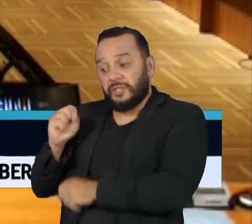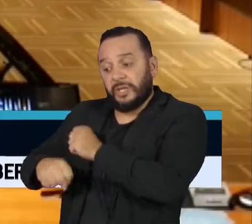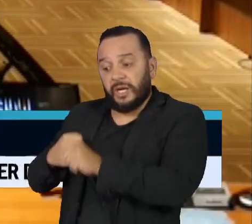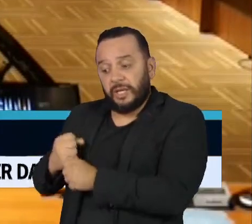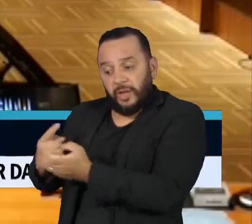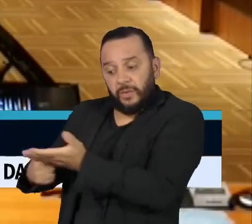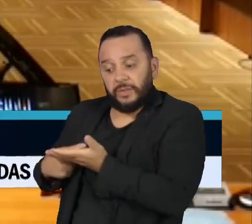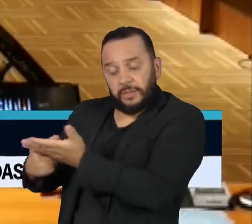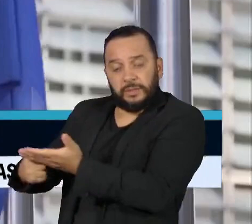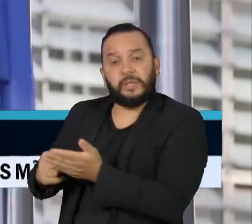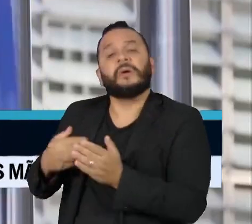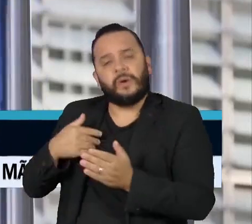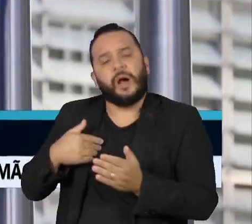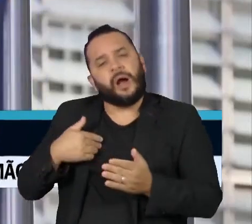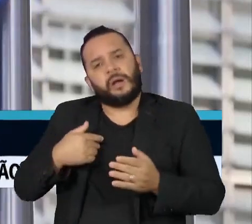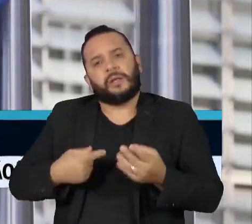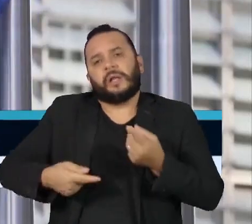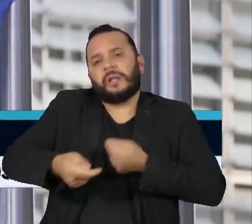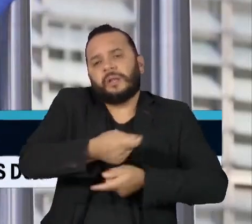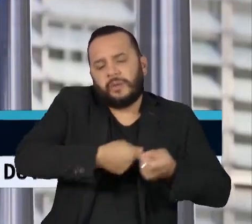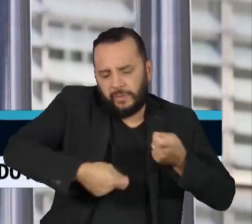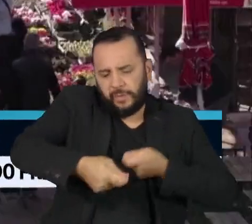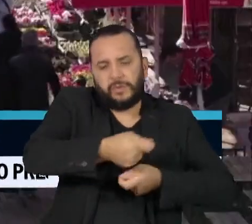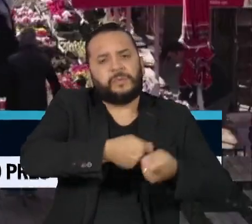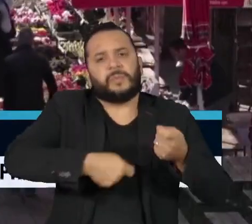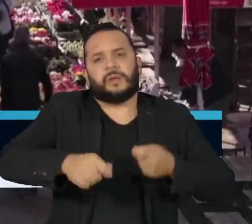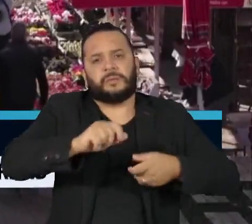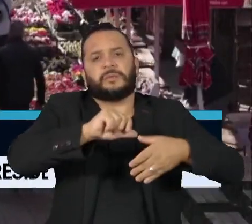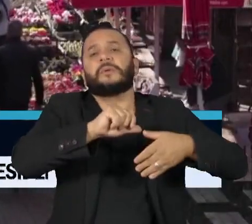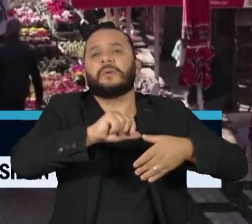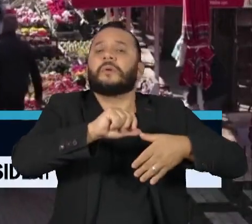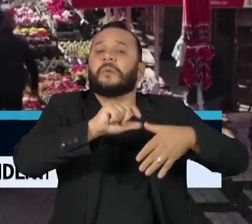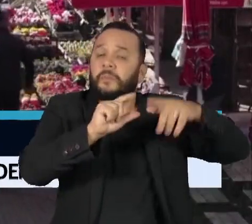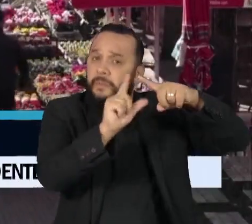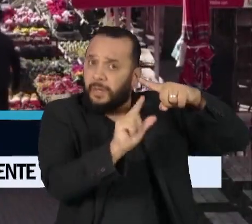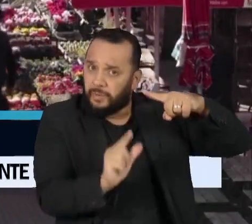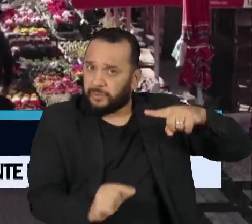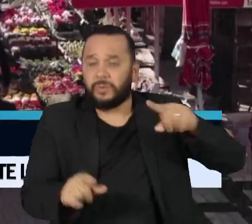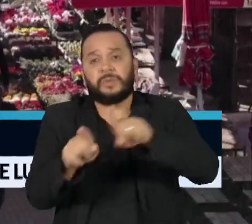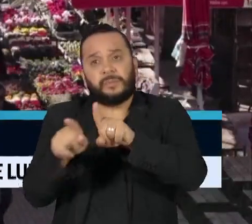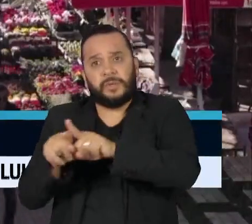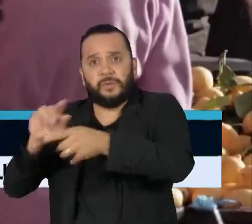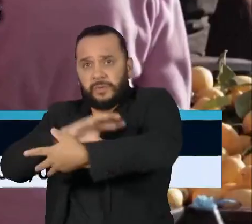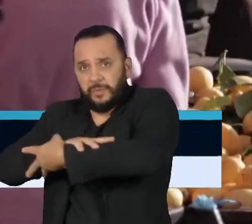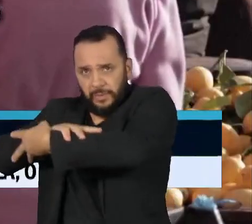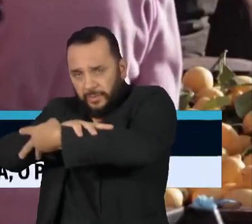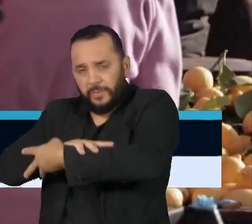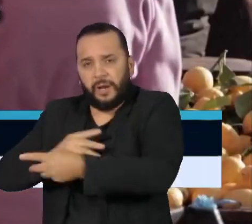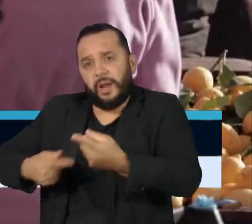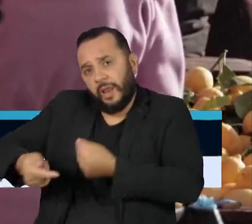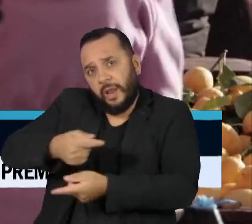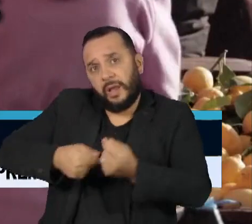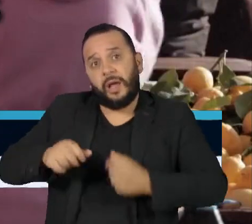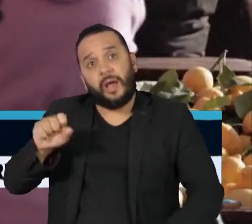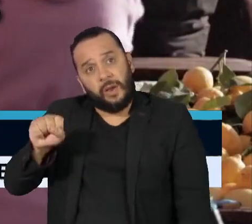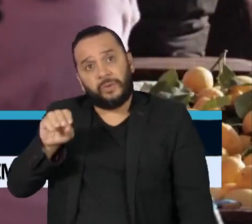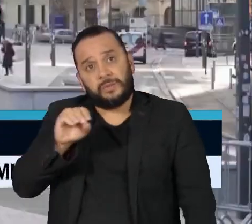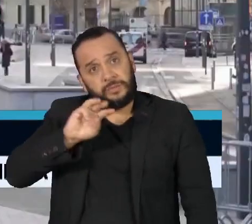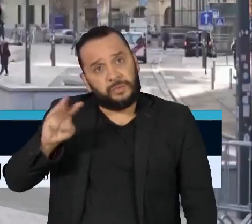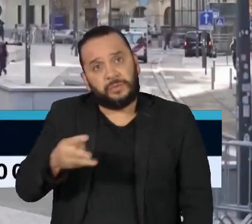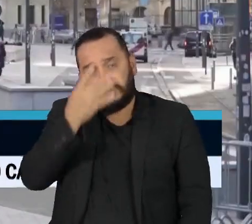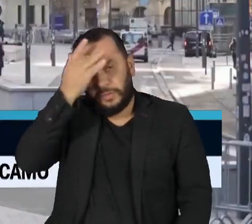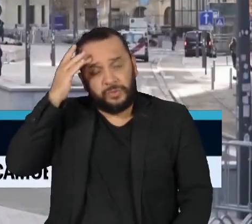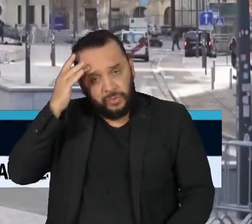de livre comércio entre o Mercosul e a União Europeia, que envolve 800 milhões de pessoas e um quarto do PIB mundial,